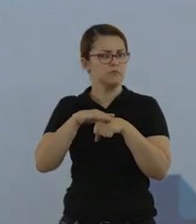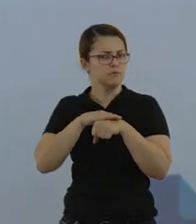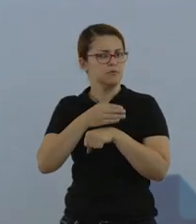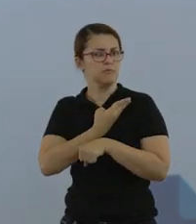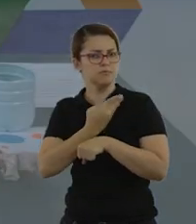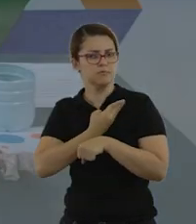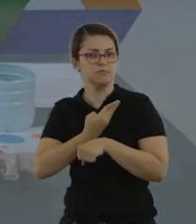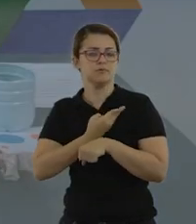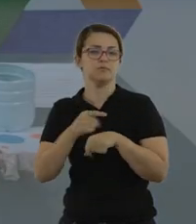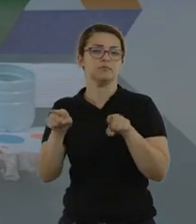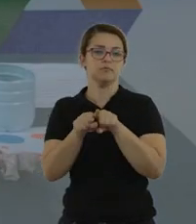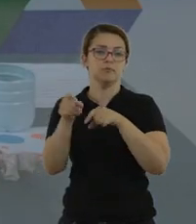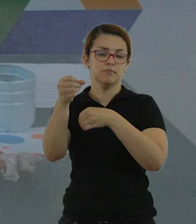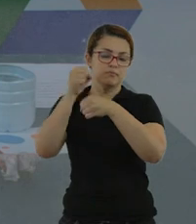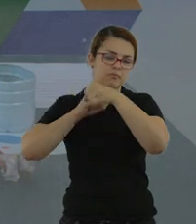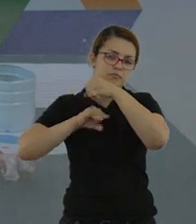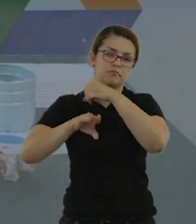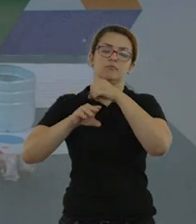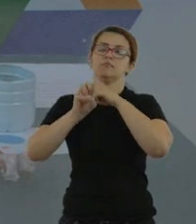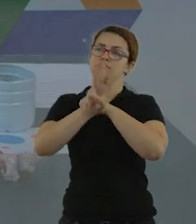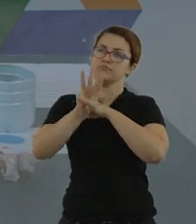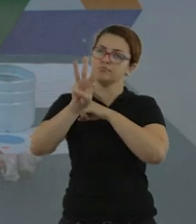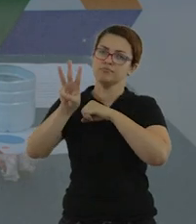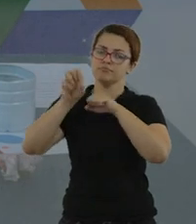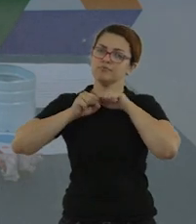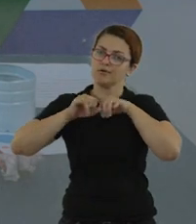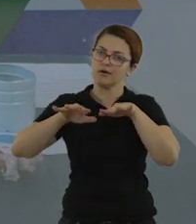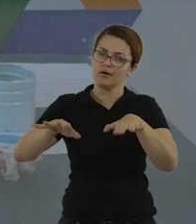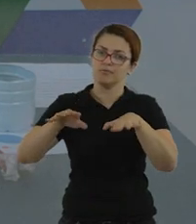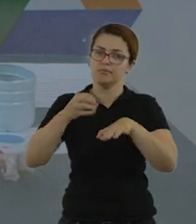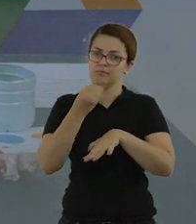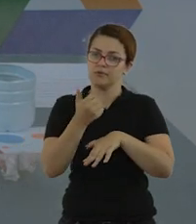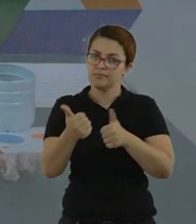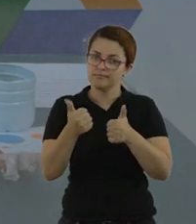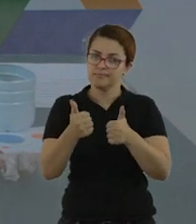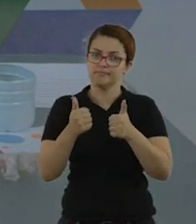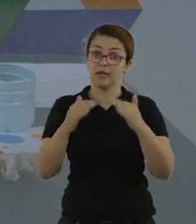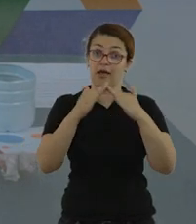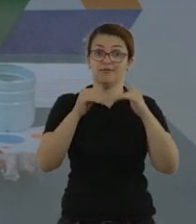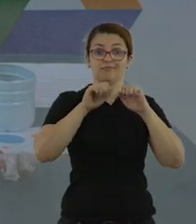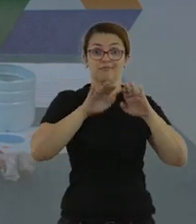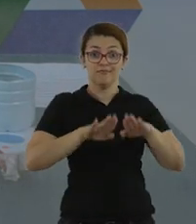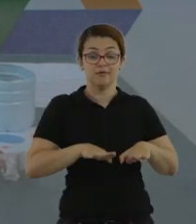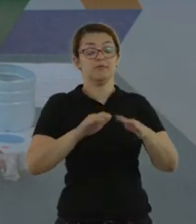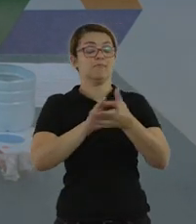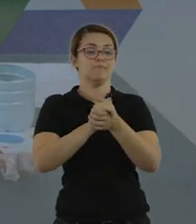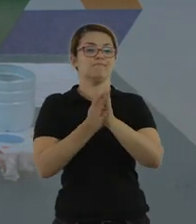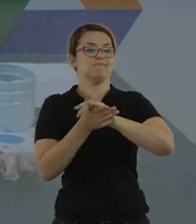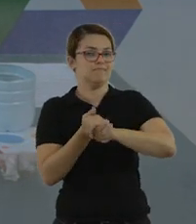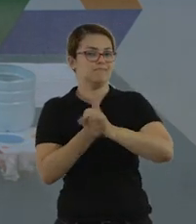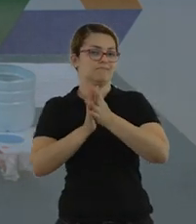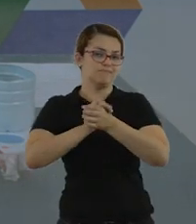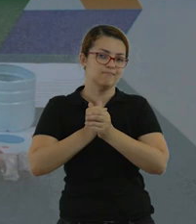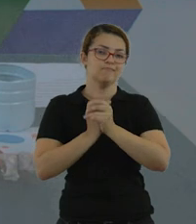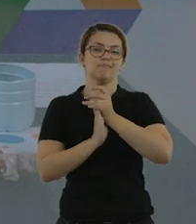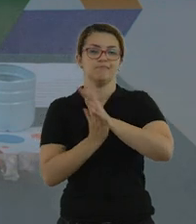dessa semana. Lembra de conversar com um amiguinho, de divulgar aí o nosso link lição de casa, tá bom? E ó,